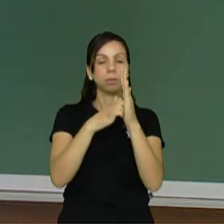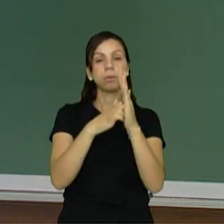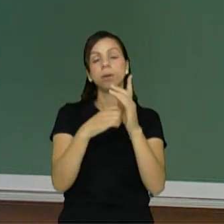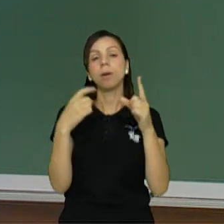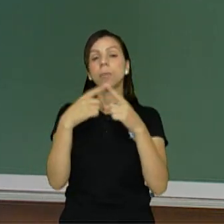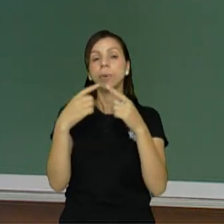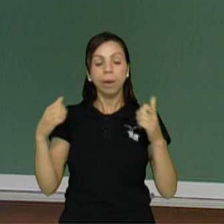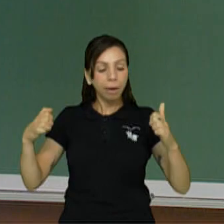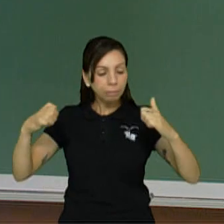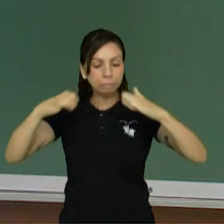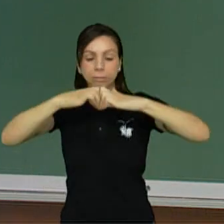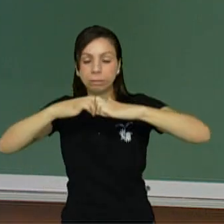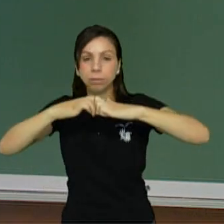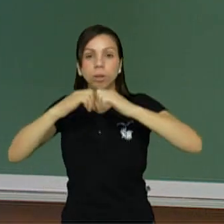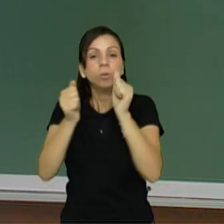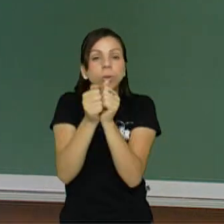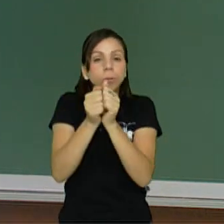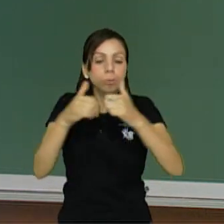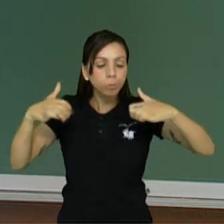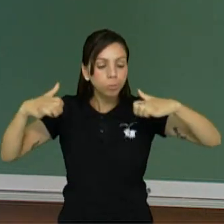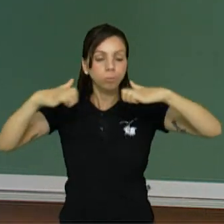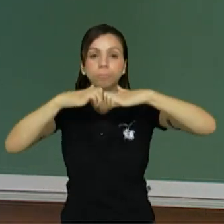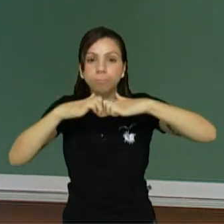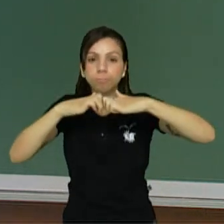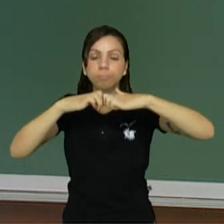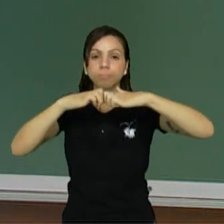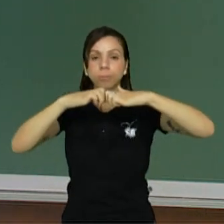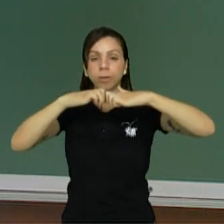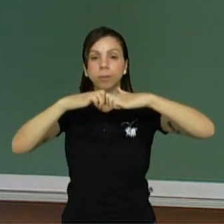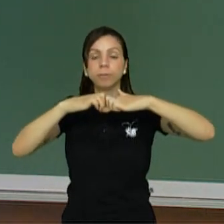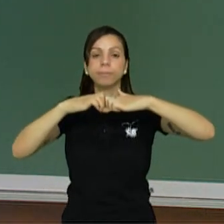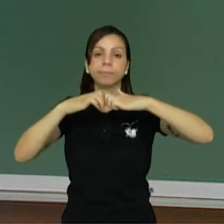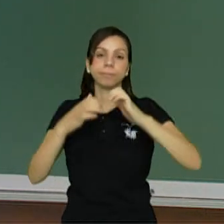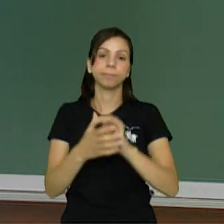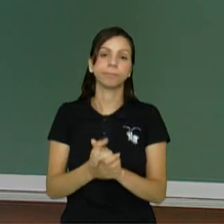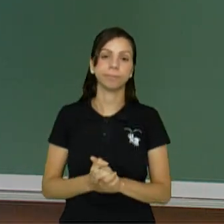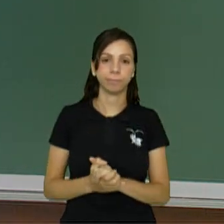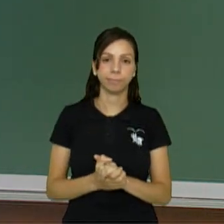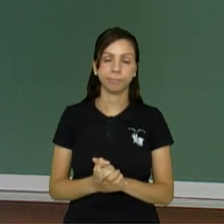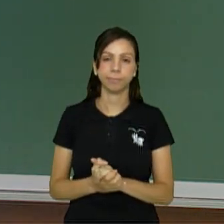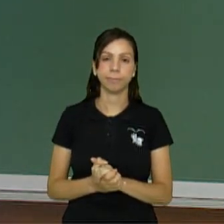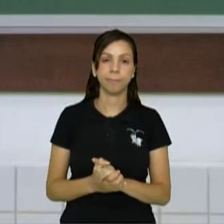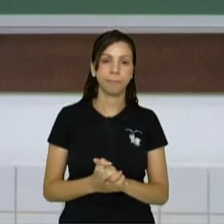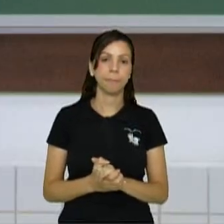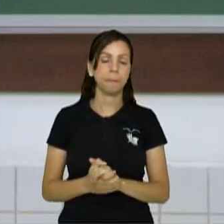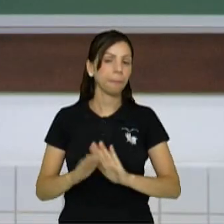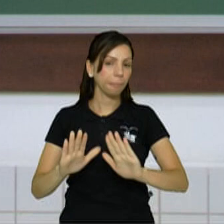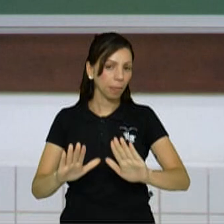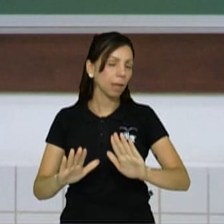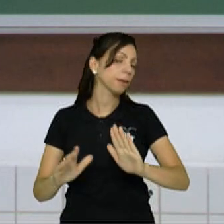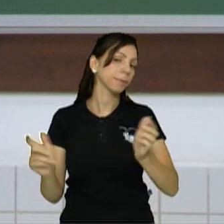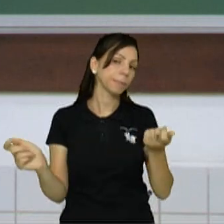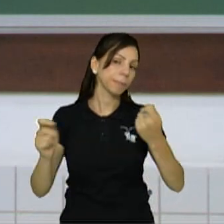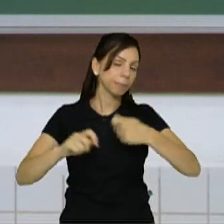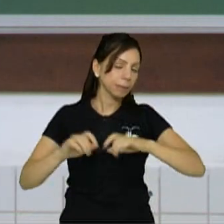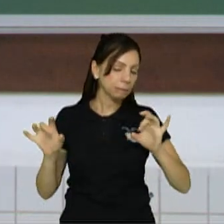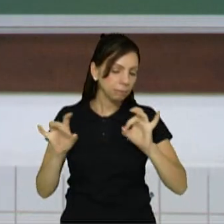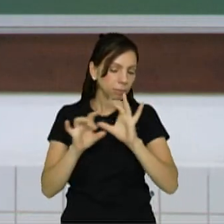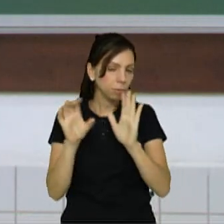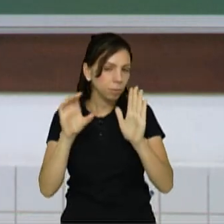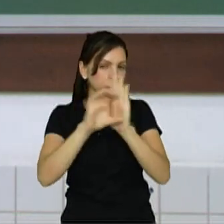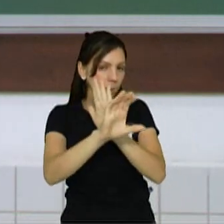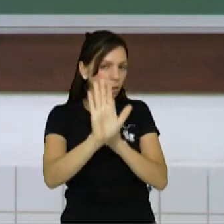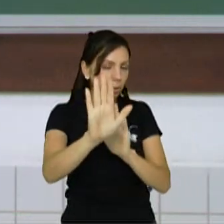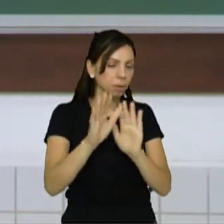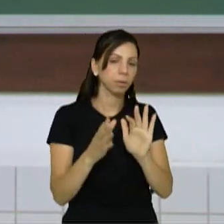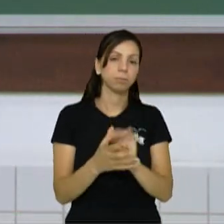ficam grudados após a colisão, tá? Os corpos ficam grudados após a colisão. E, pessoal, para a gente fechar esse conceito,